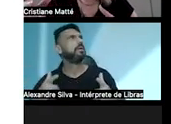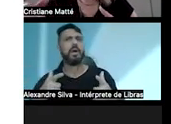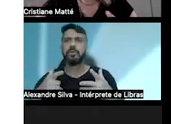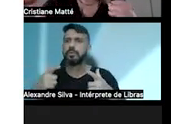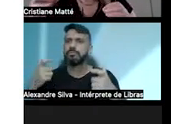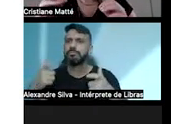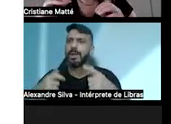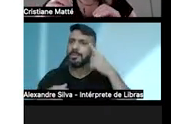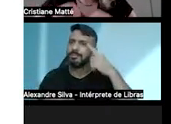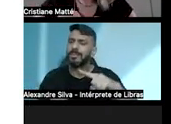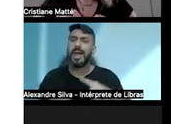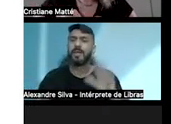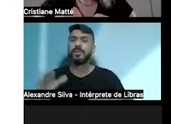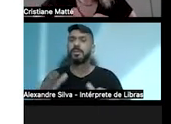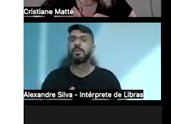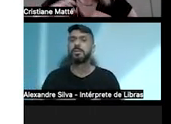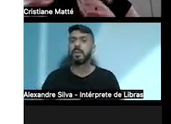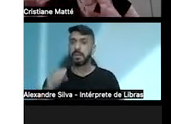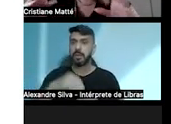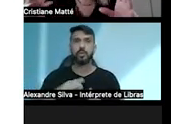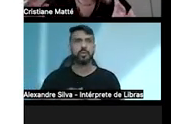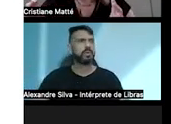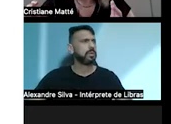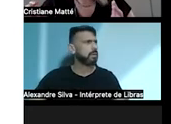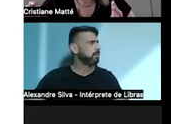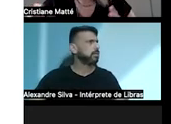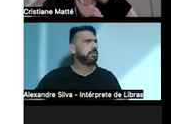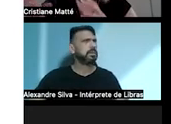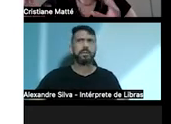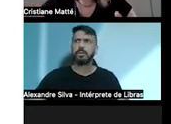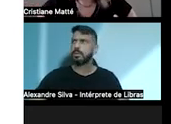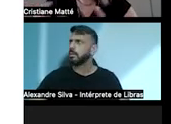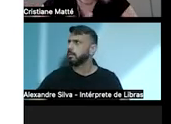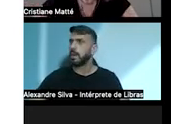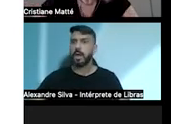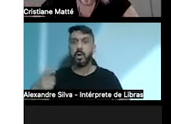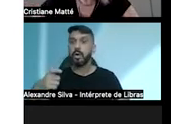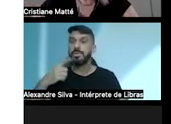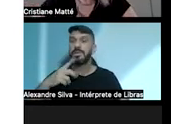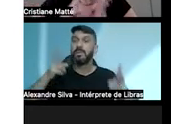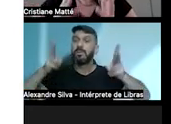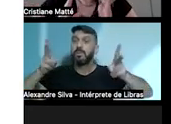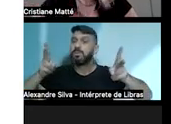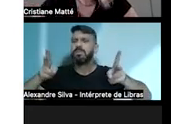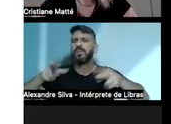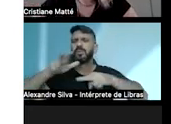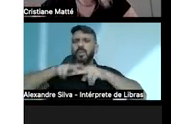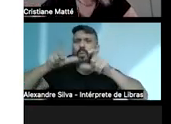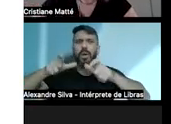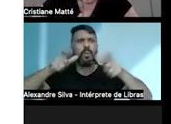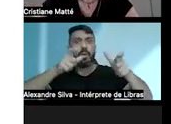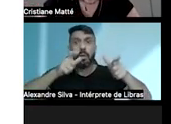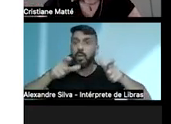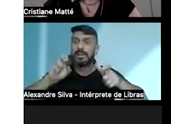mais avançados, elas se perdem, inclusive, dentro de casa. A gente não pode modificar nada de lugar, senão elas se perdem. Então, o que a gente viu